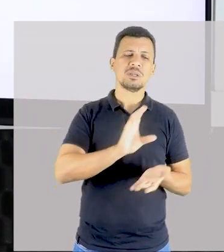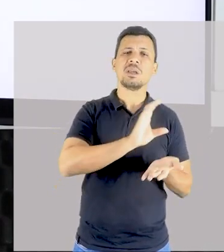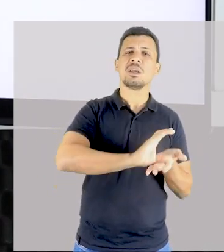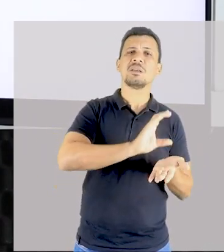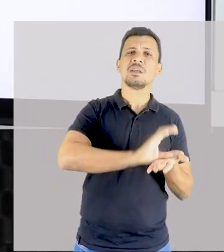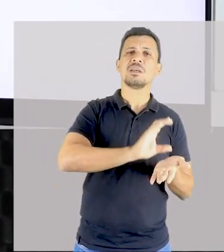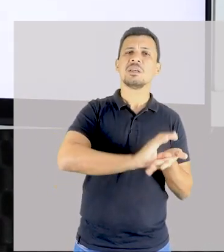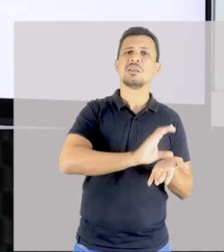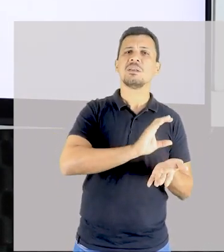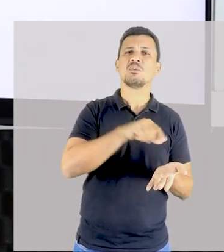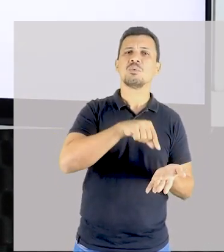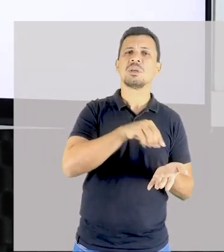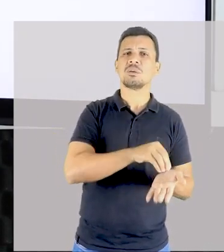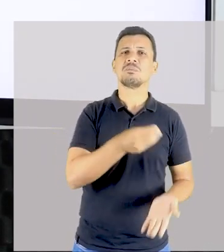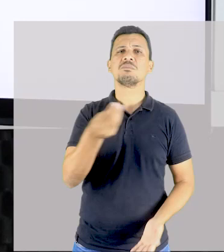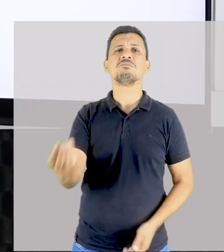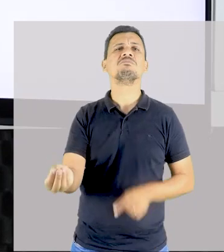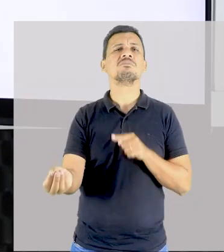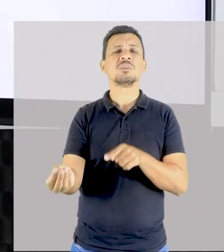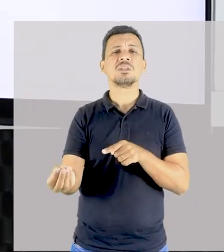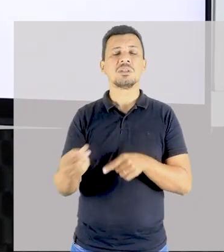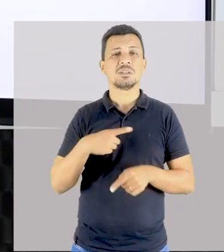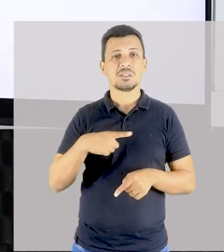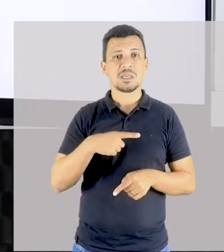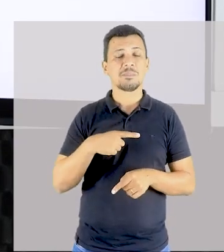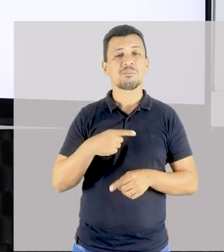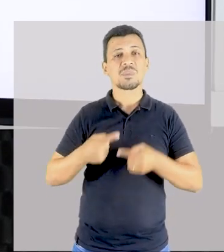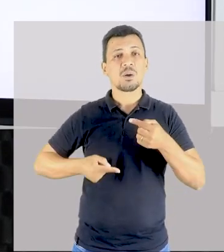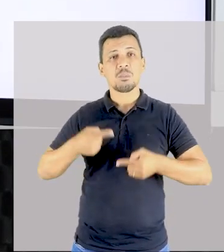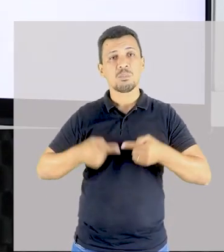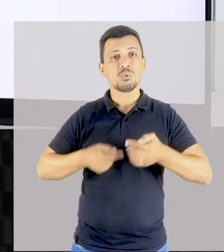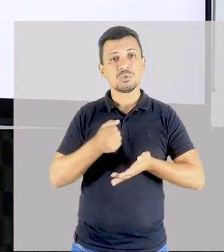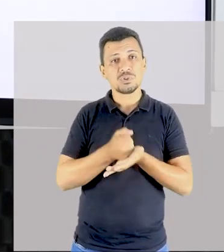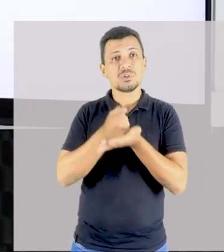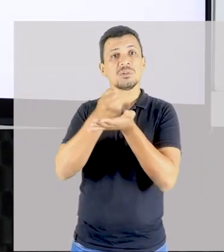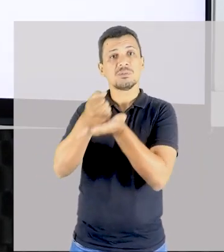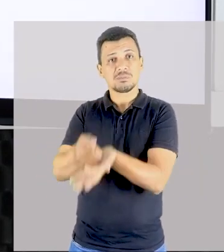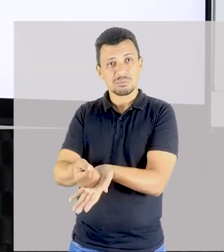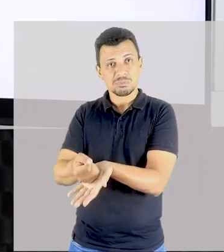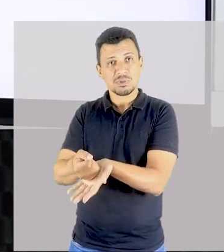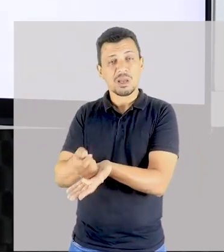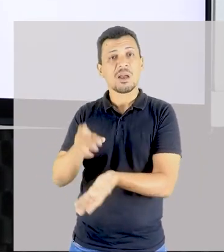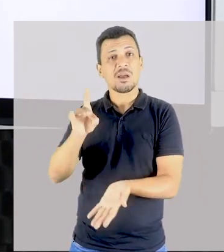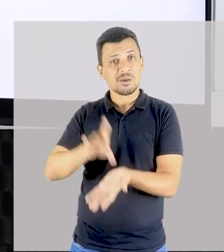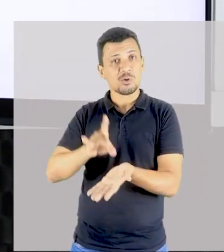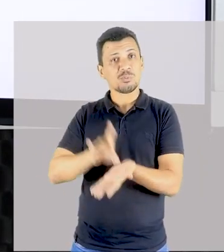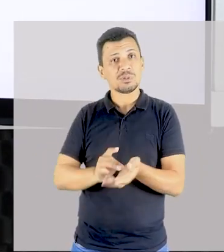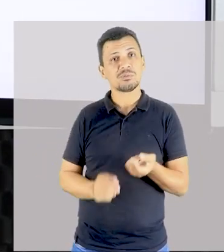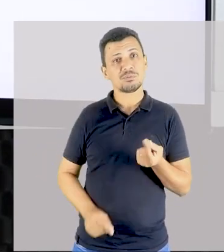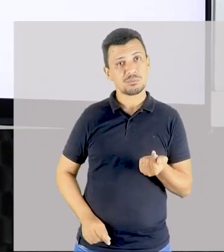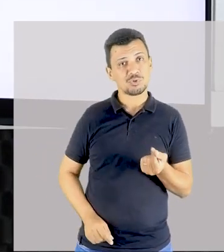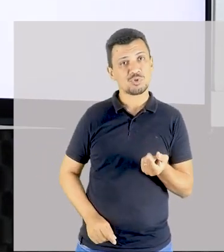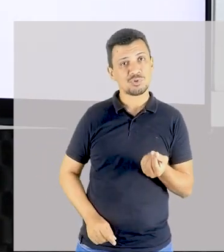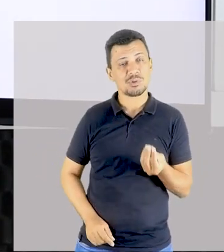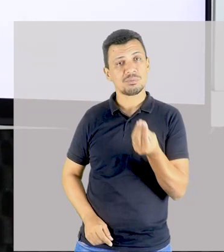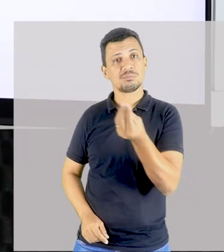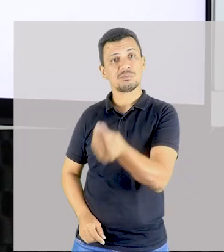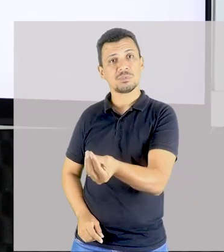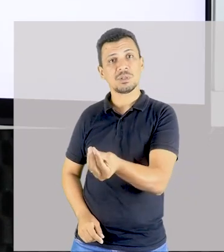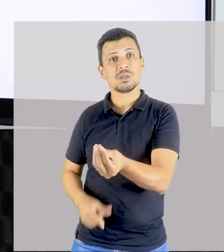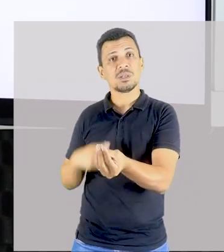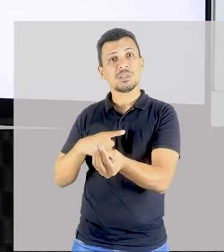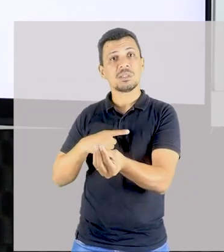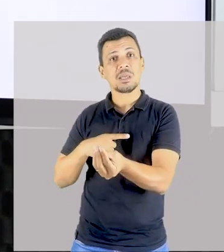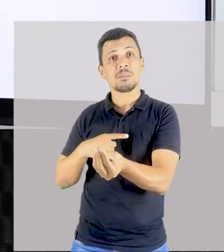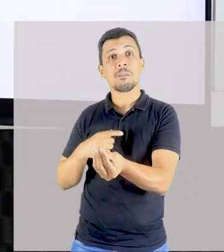renda é quando existe uma política de assistência que transfere realmente dinheiro pras pessoas que aumenta portanto seu